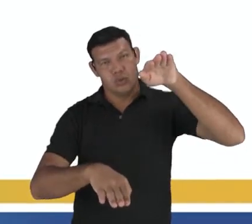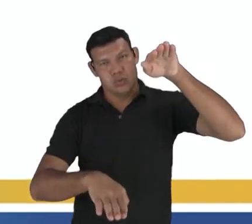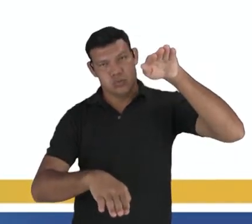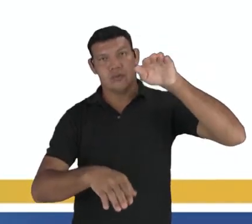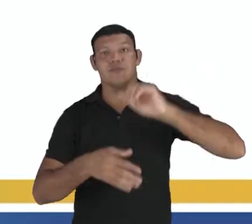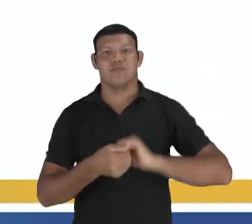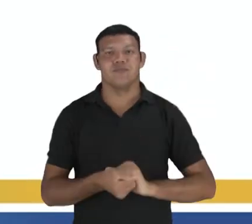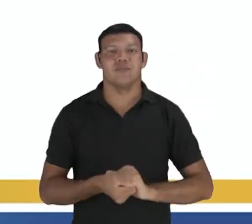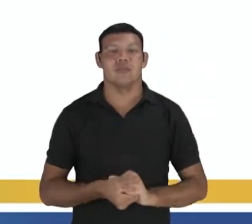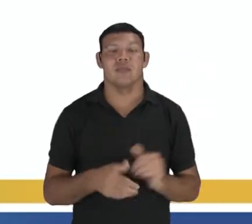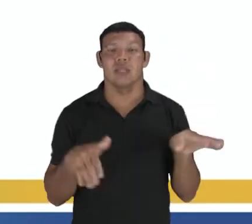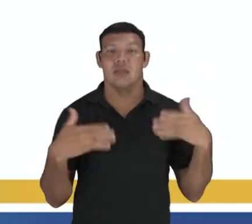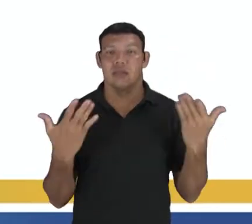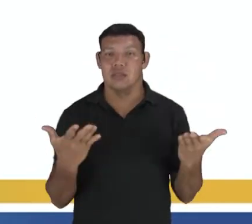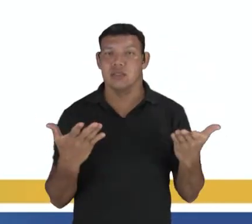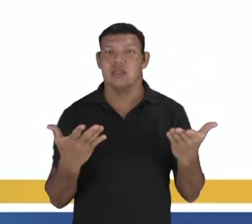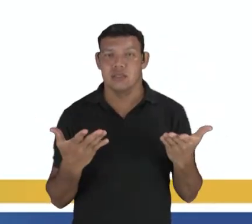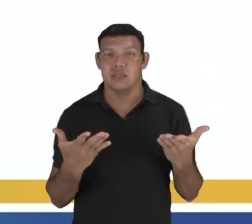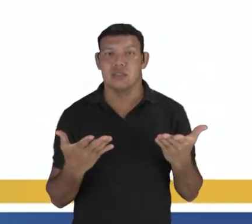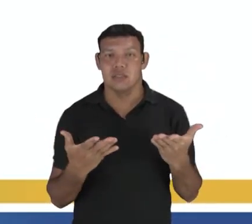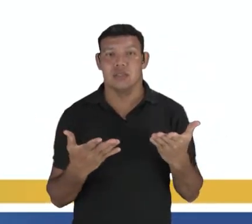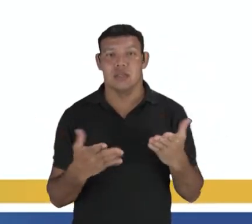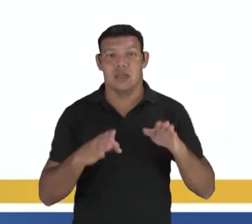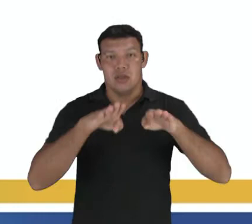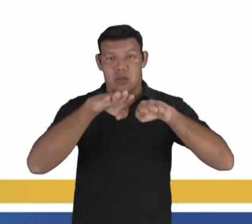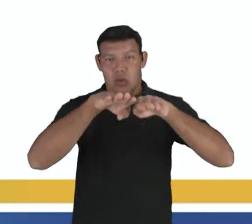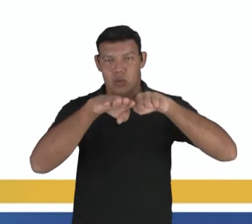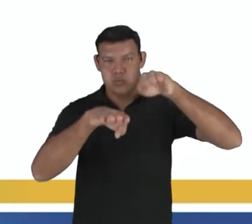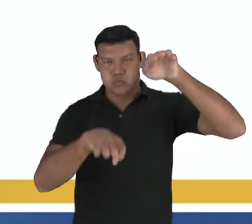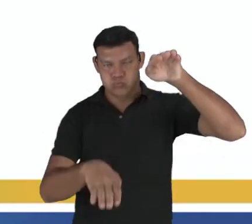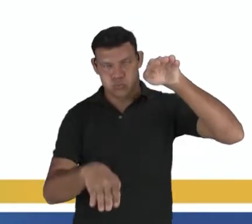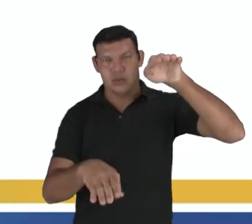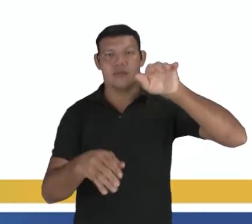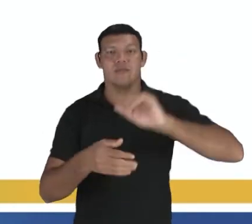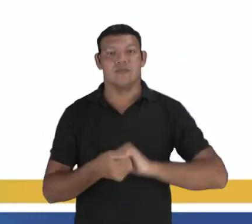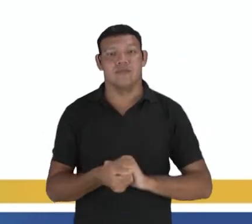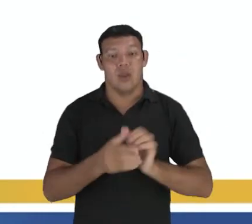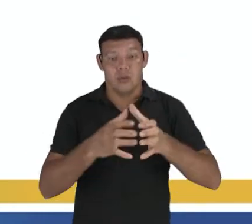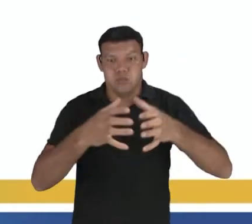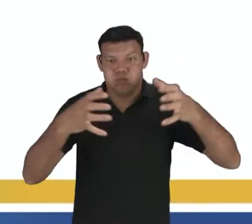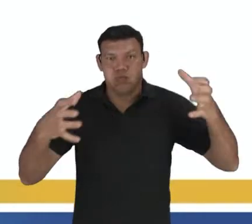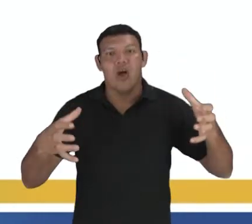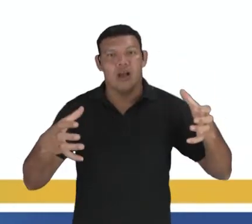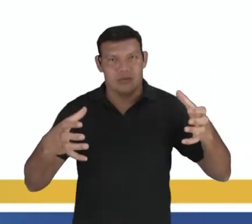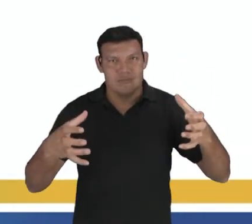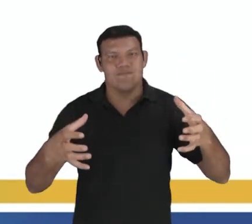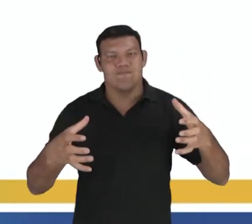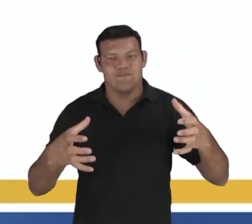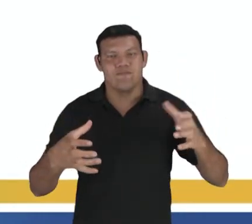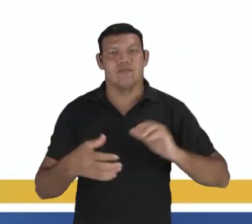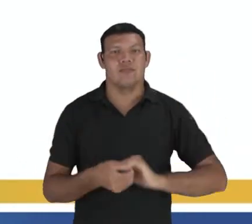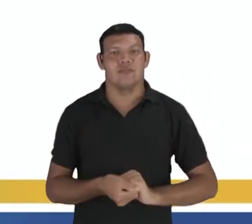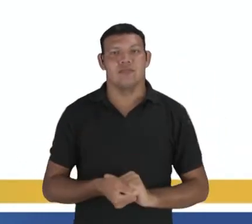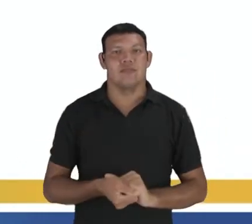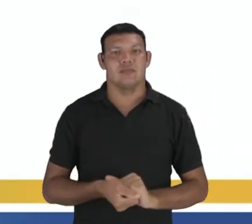vai aumentar. Ou seja, na grandeza diretamente proporcional, as grandezas elas